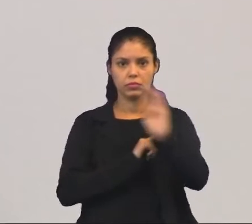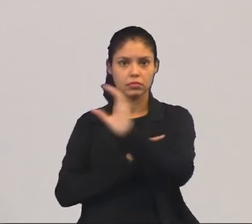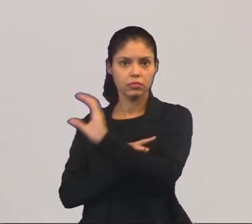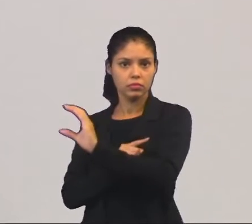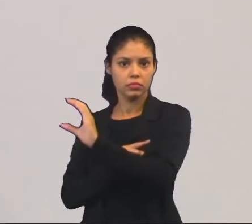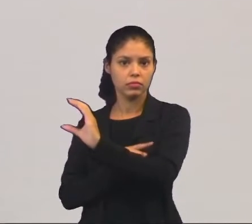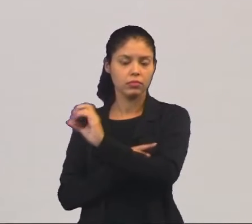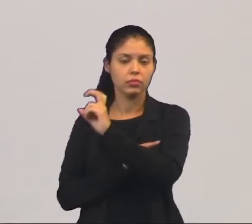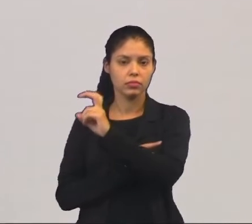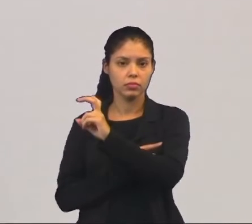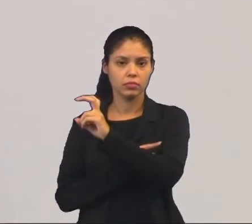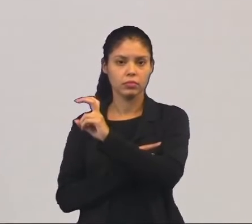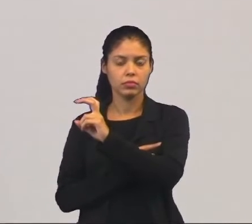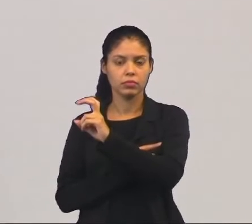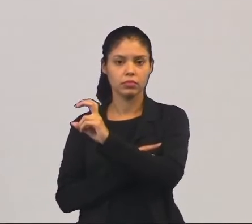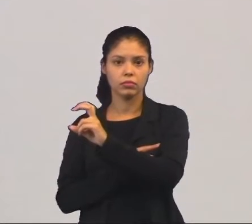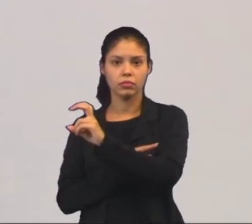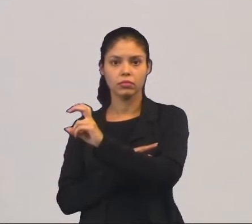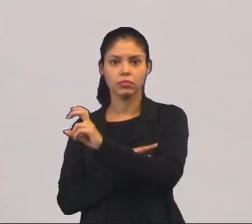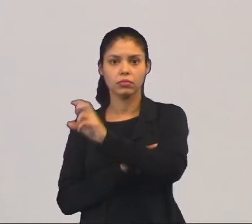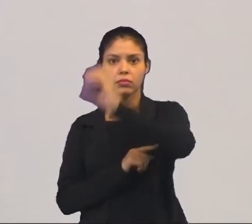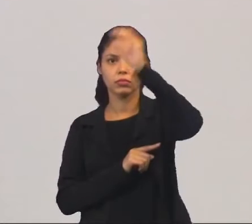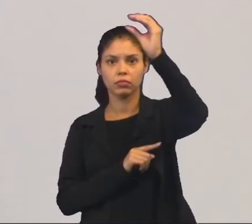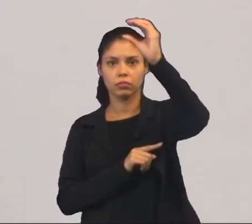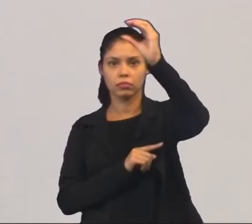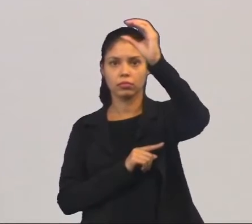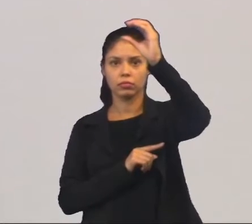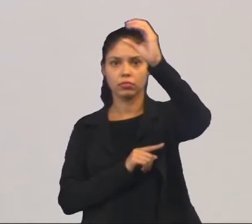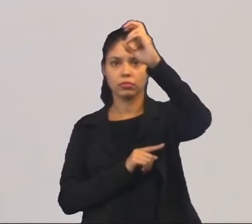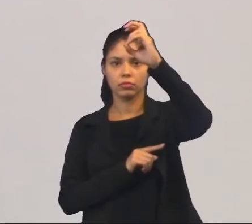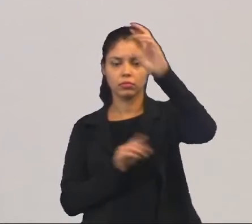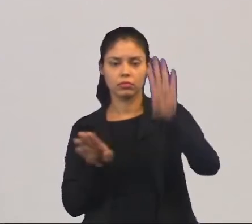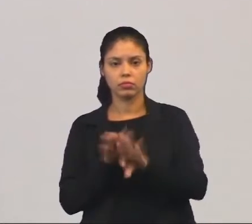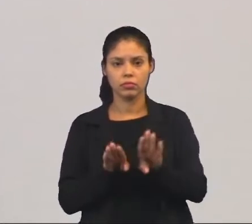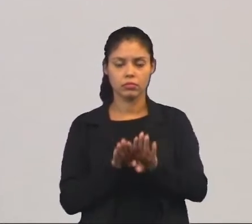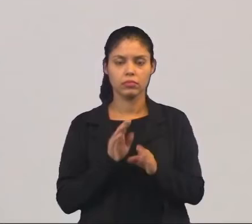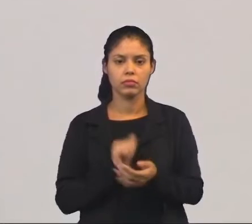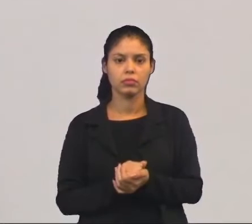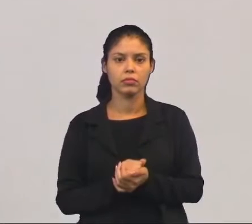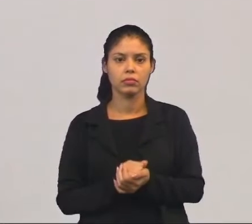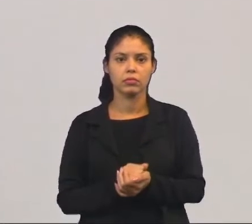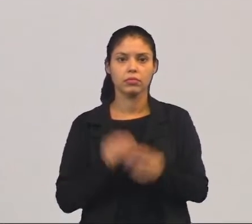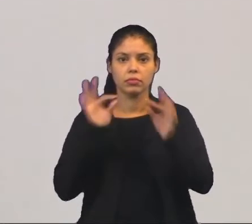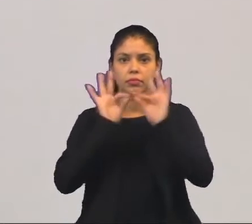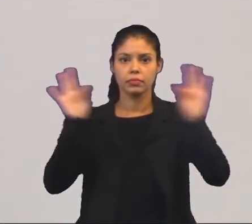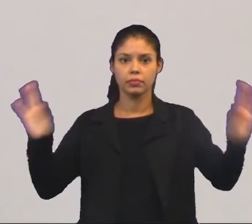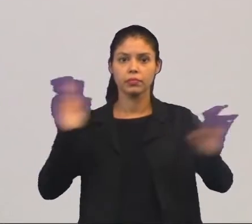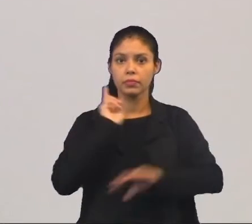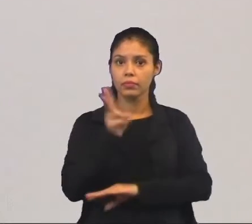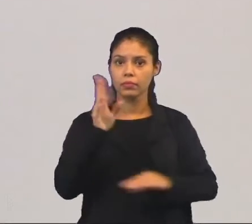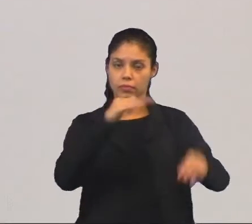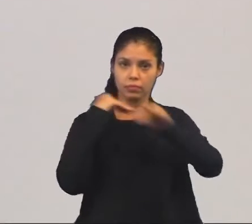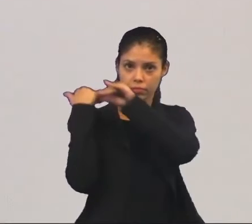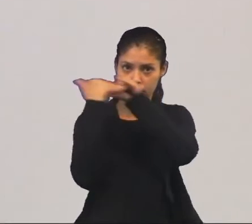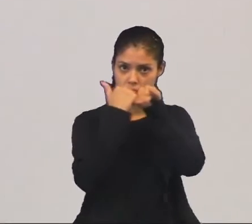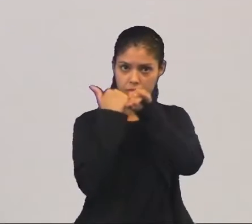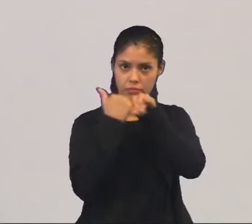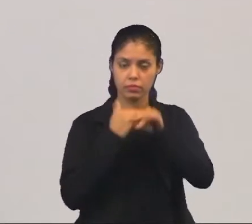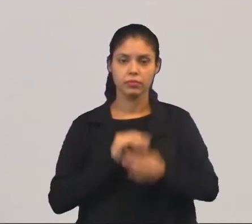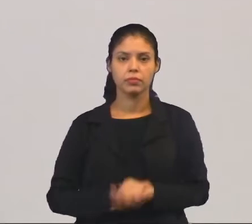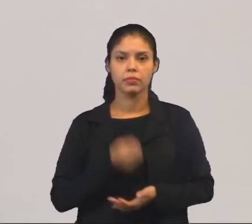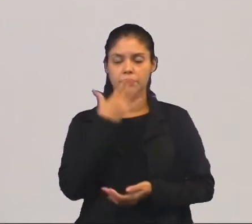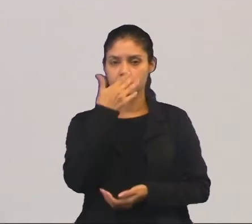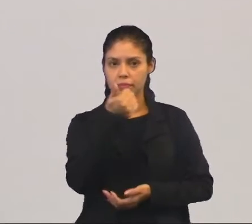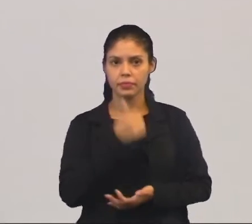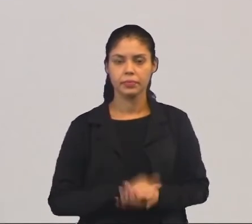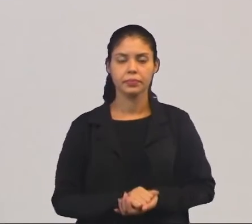ponto C, 5, do ponto C ao ponto A, 5 também. Então, quer dizer, as medidas deles são iguais.